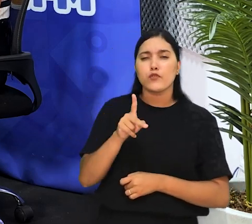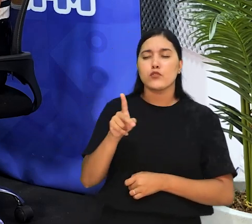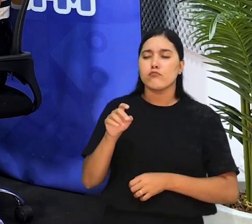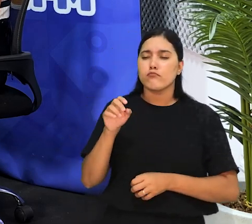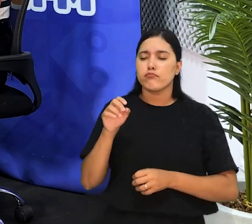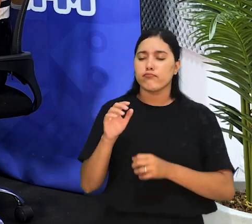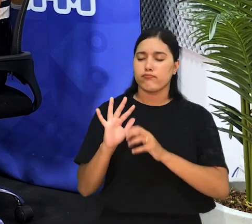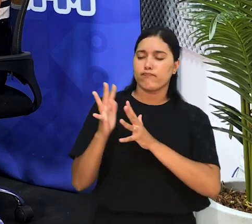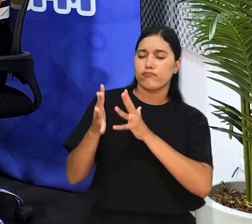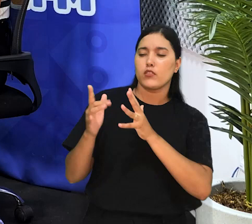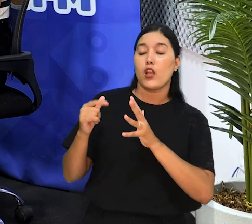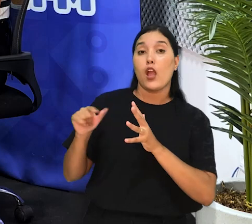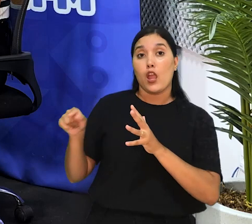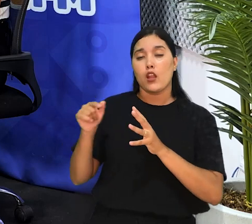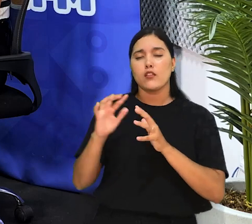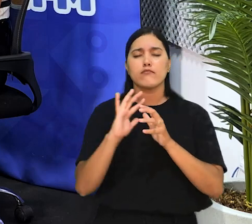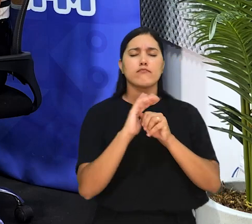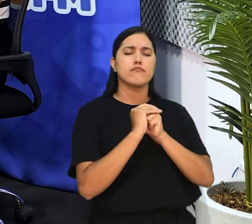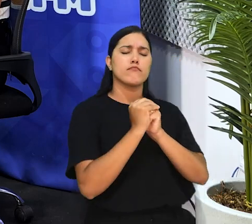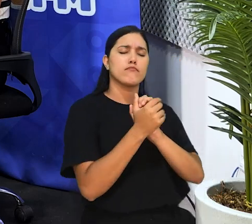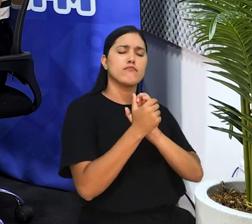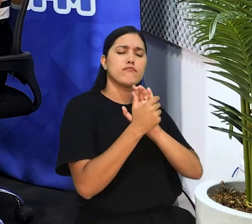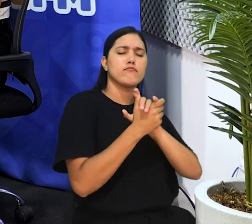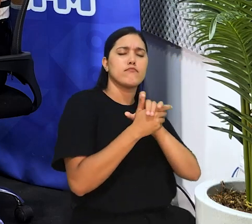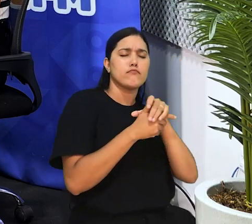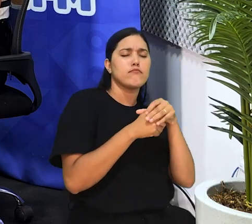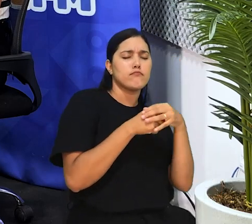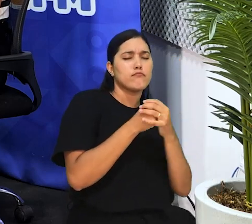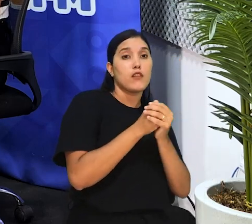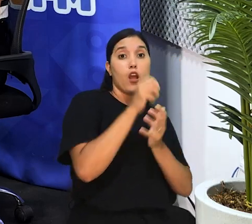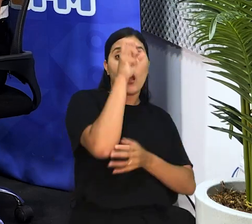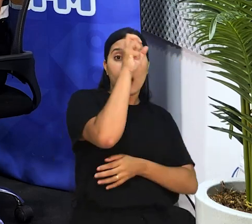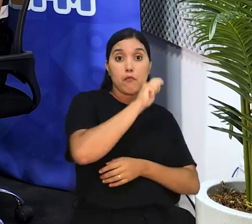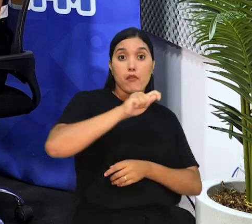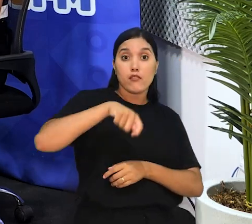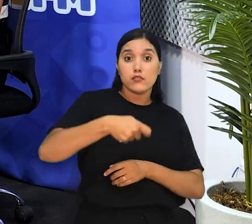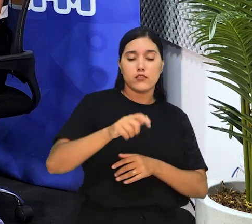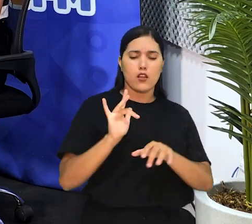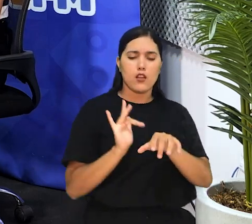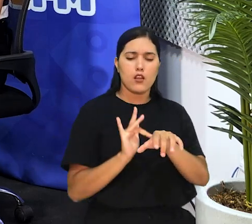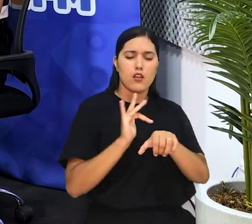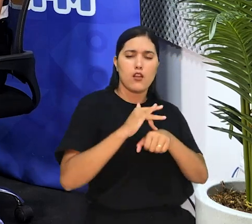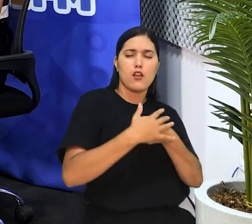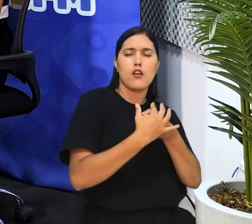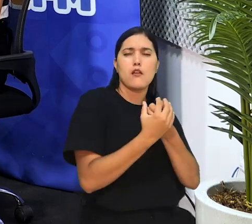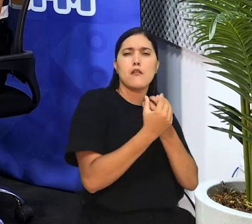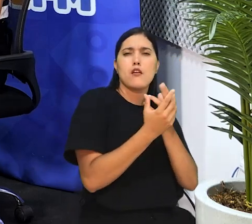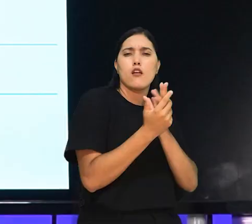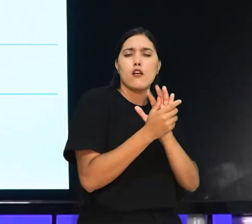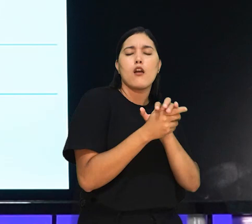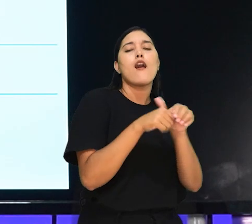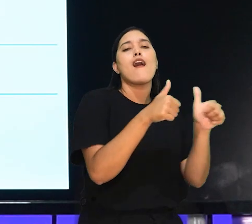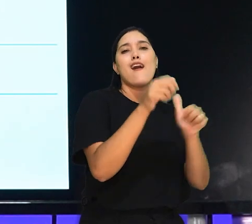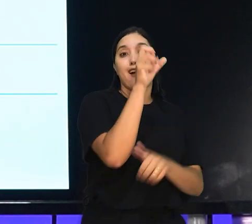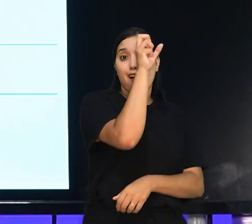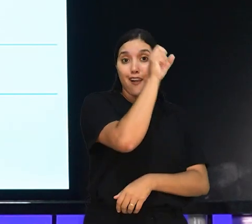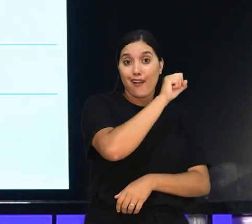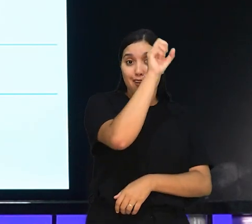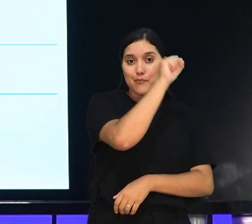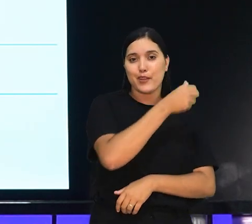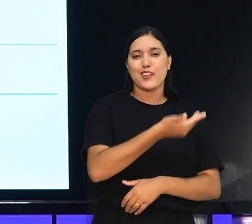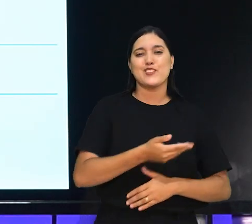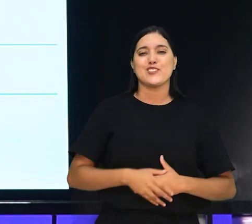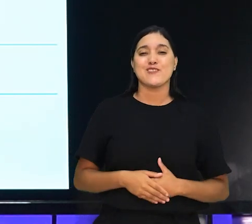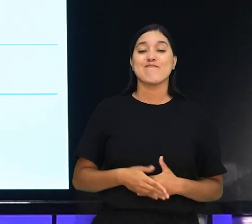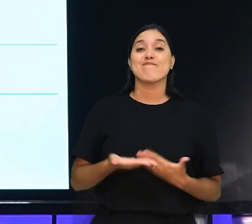ele vai fazendo o sinal e ela vai tocando na mãozinha dele. Aí ela vai aprendendo os sinais, né? Através do toque, o tato, né? E ele vai fazendo sinais e